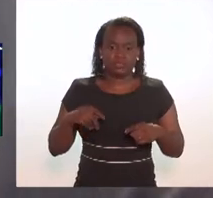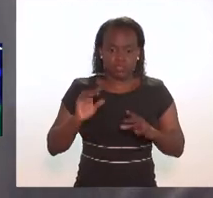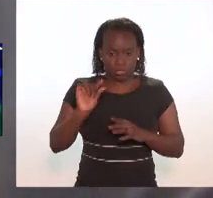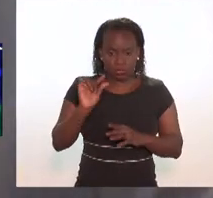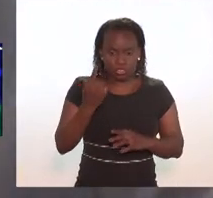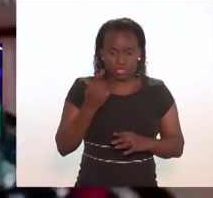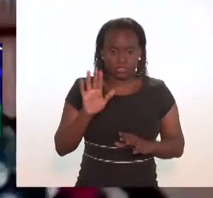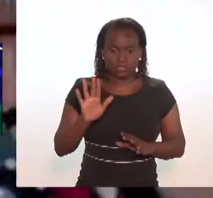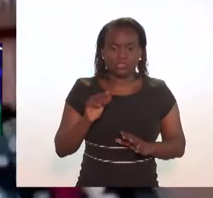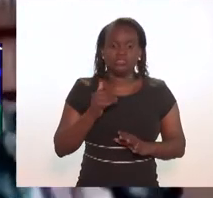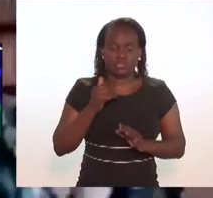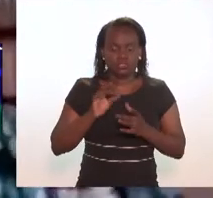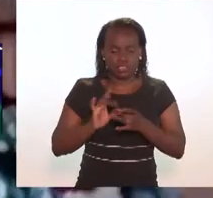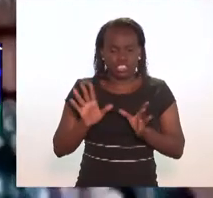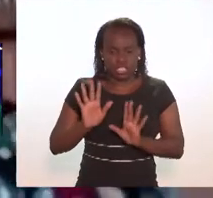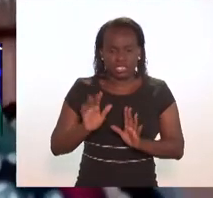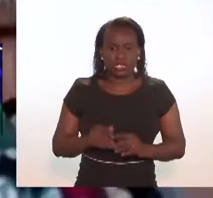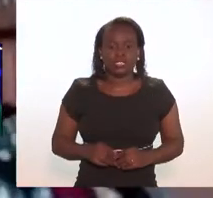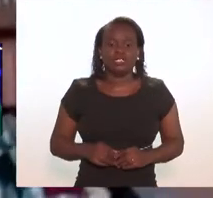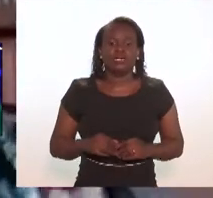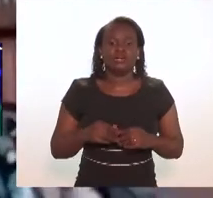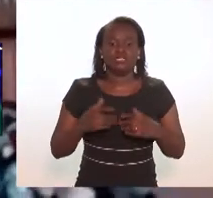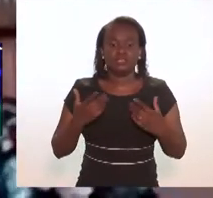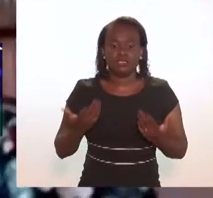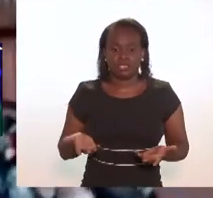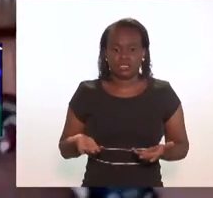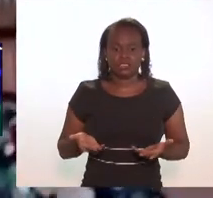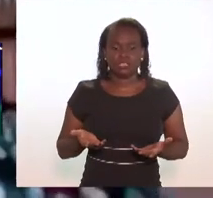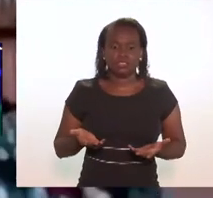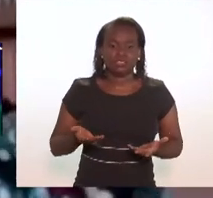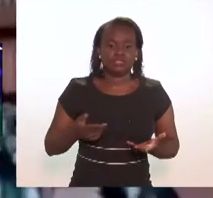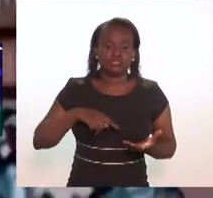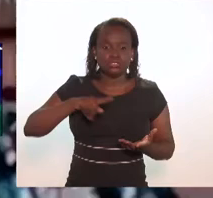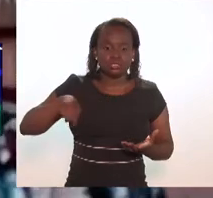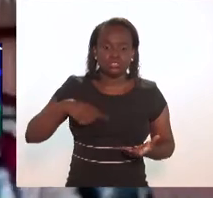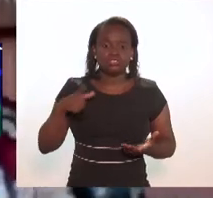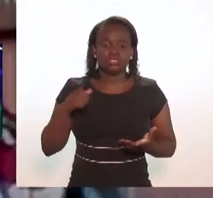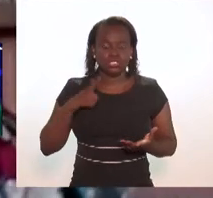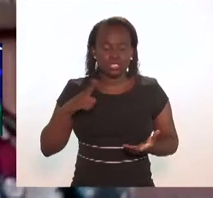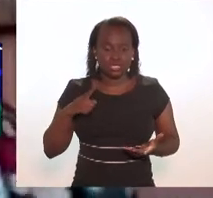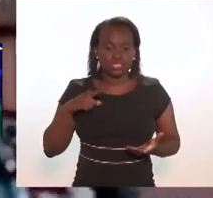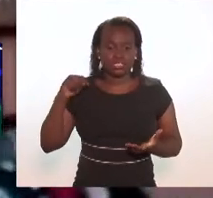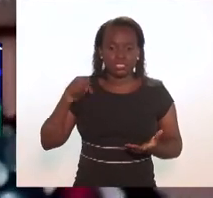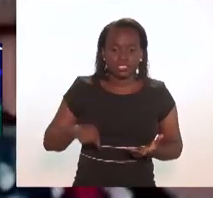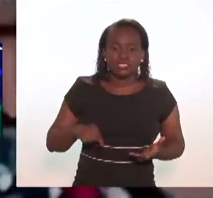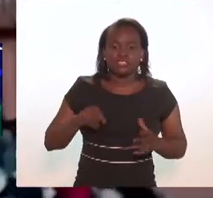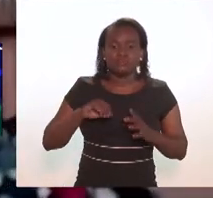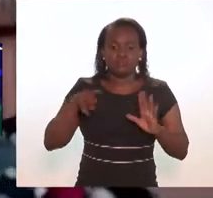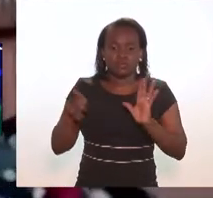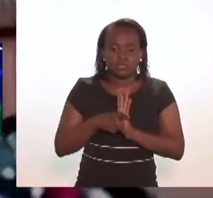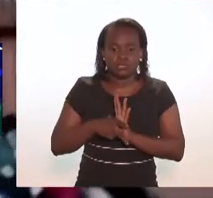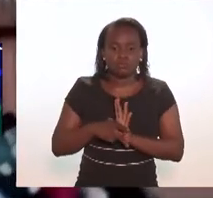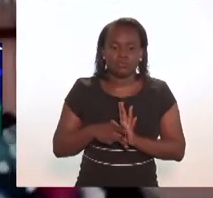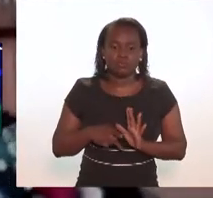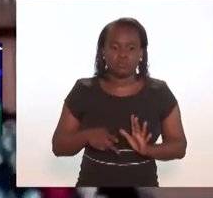querido. Permito, claro. Ao fim e ao cabo, nós todos e todas somos